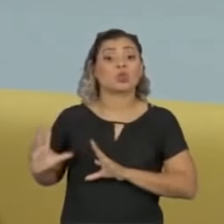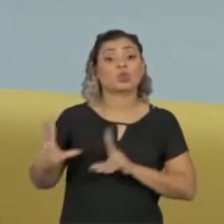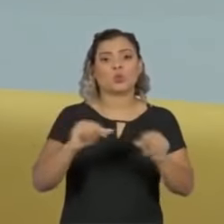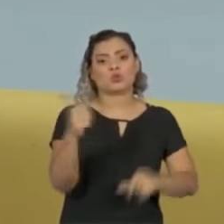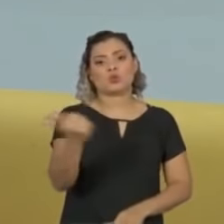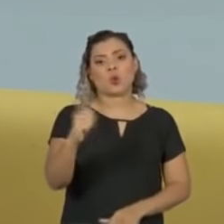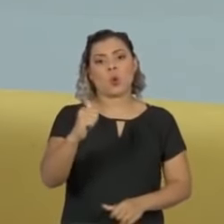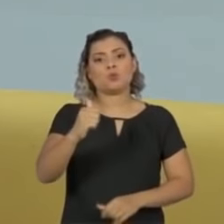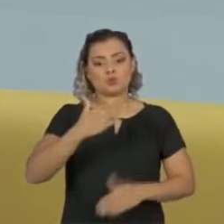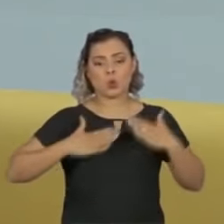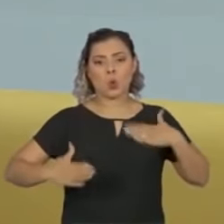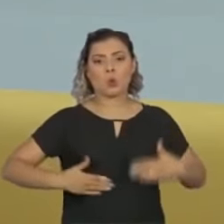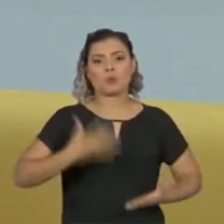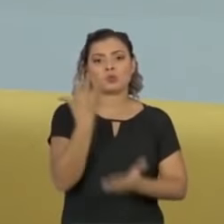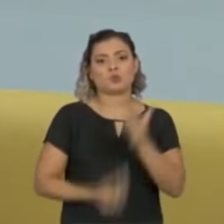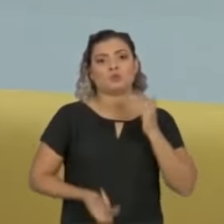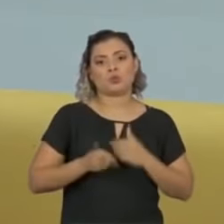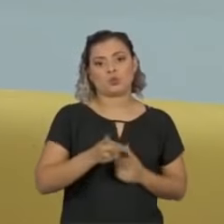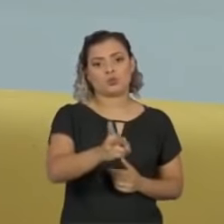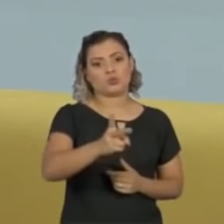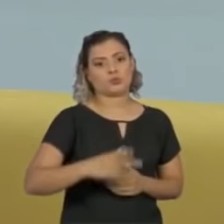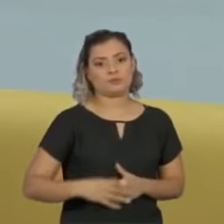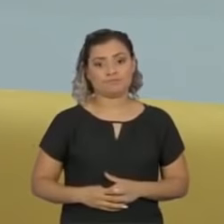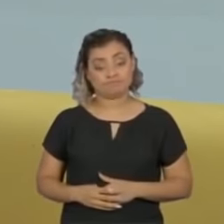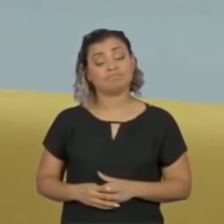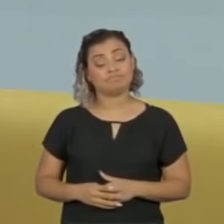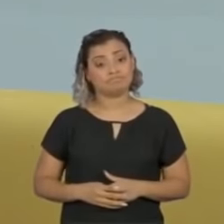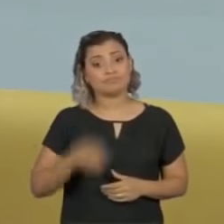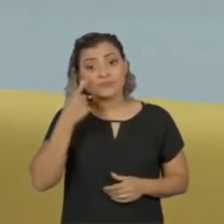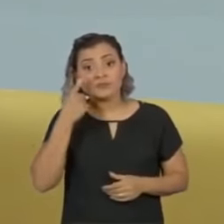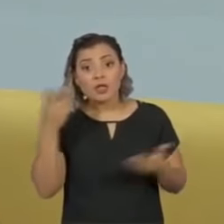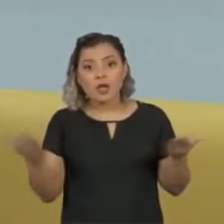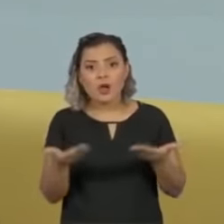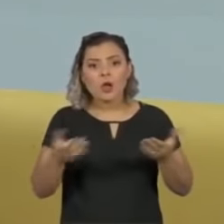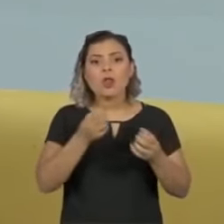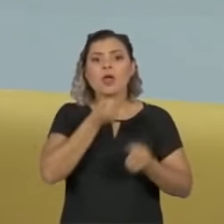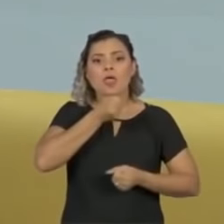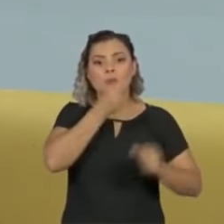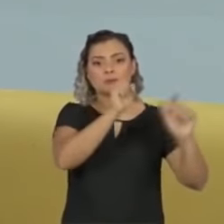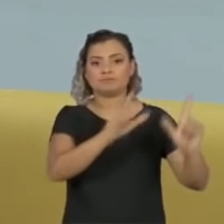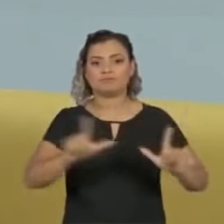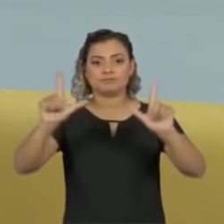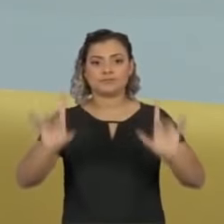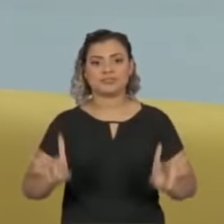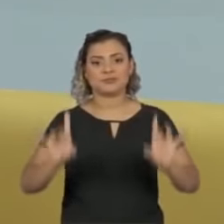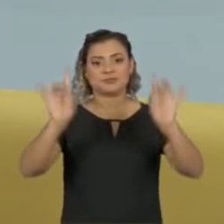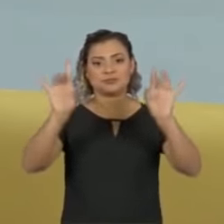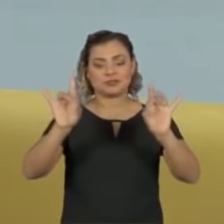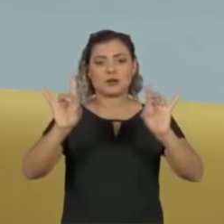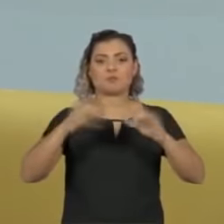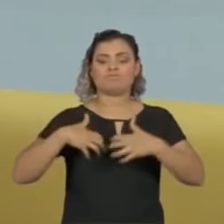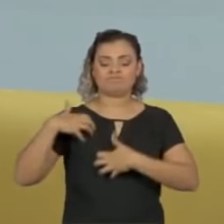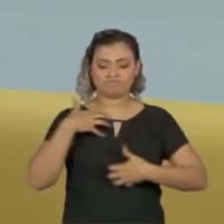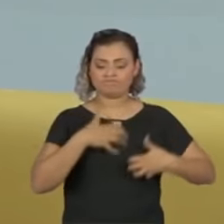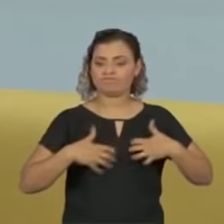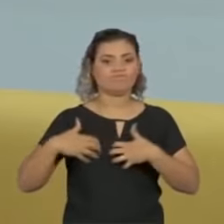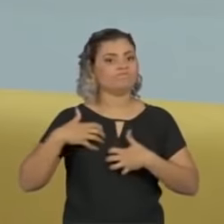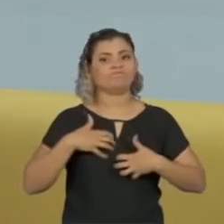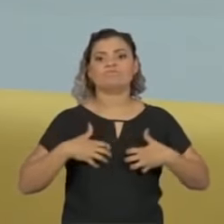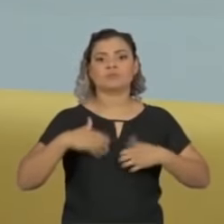os 11 corpos que ainda estão desaparecidos. Vamos ver agora mais uma reportagem especial da série Angústia Sem